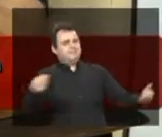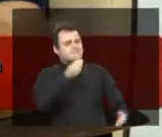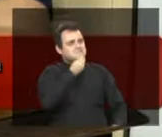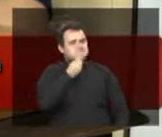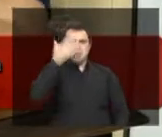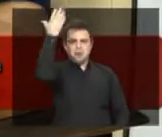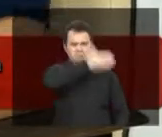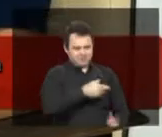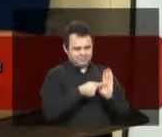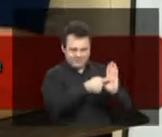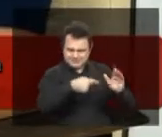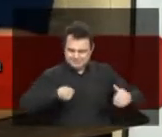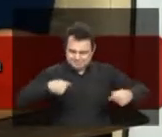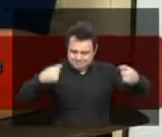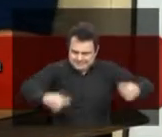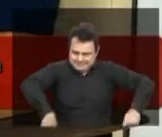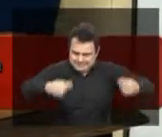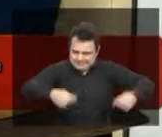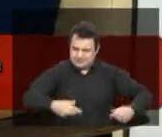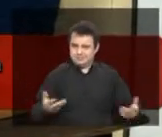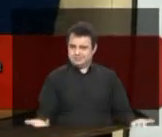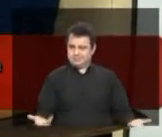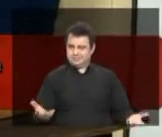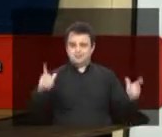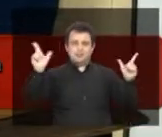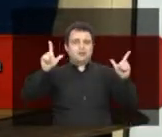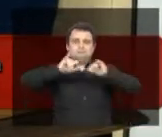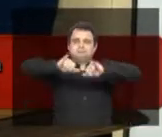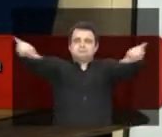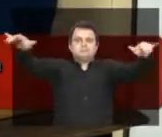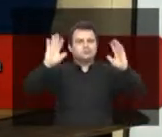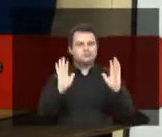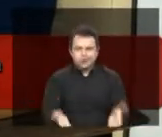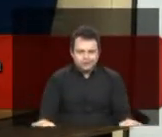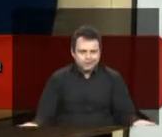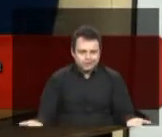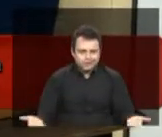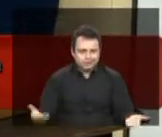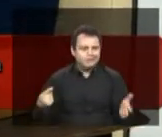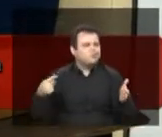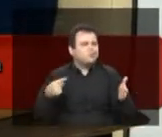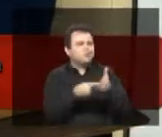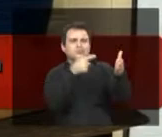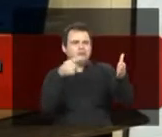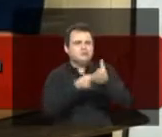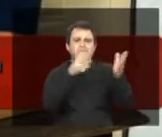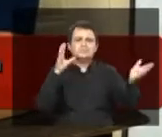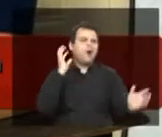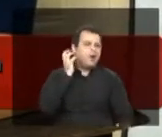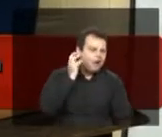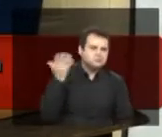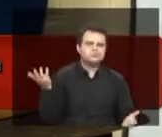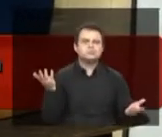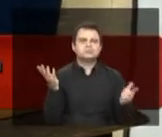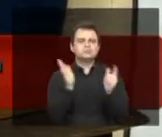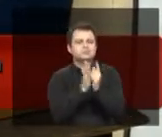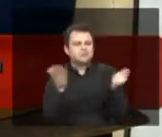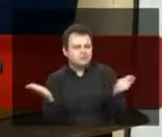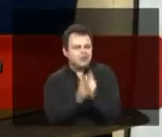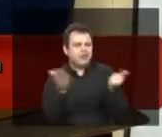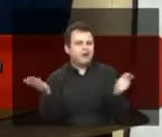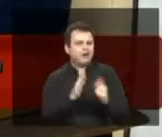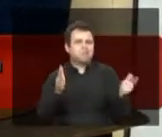provar por A mais B, com a TV mostrando, né, as denúncias, rádio, jornal